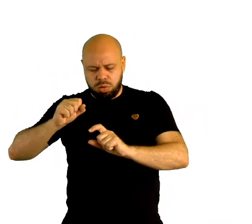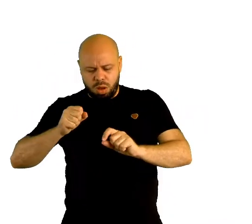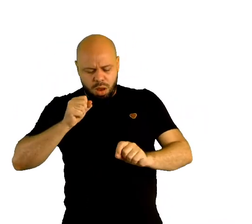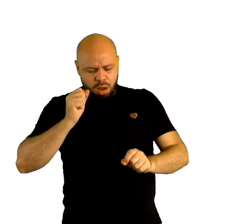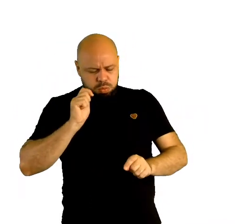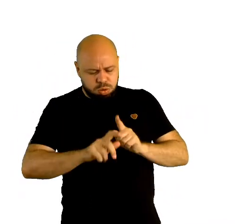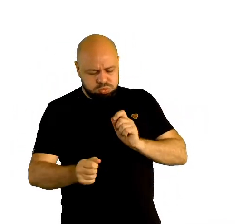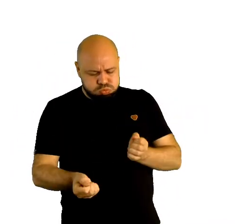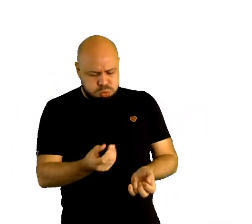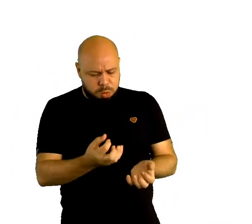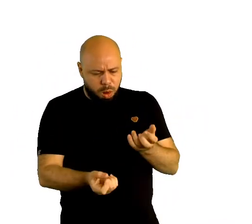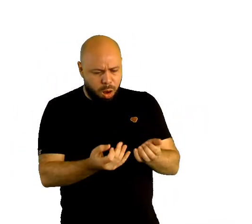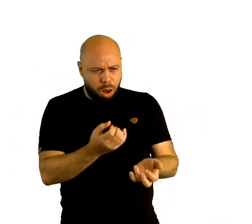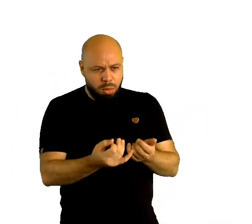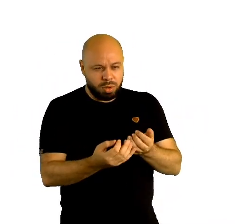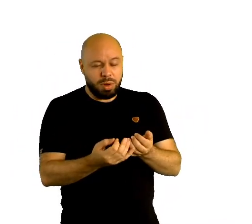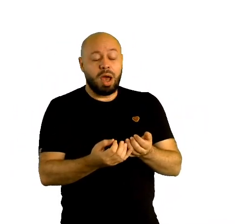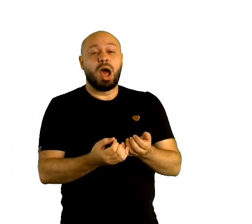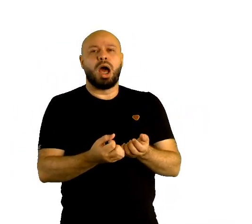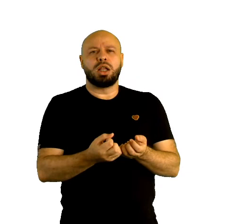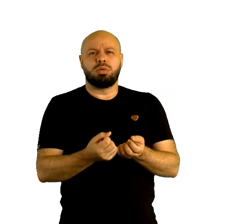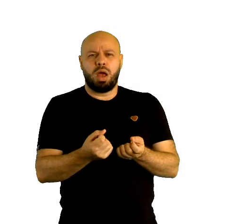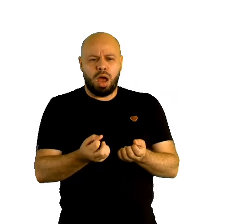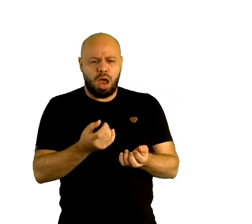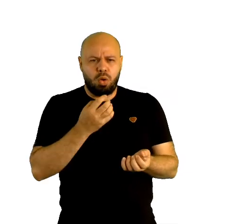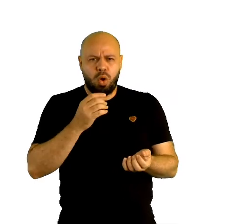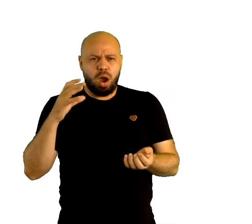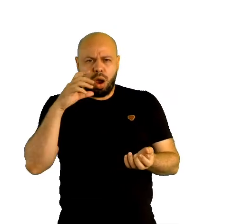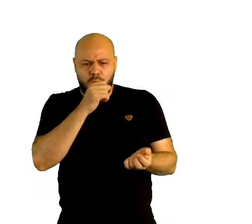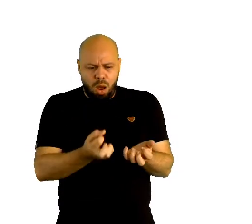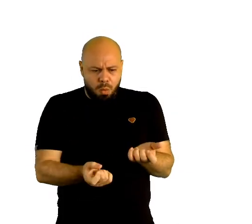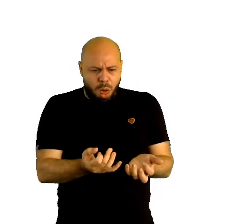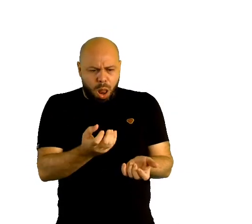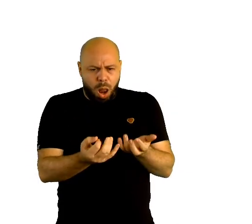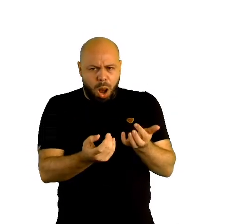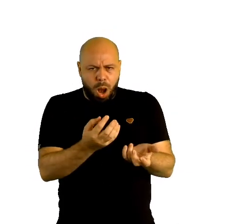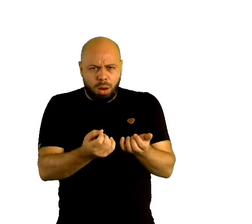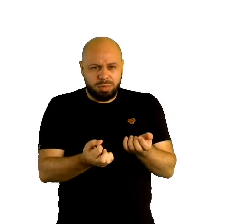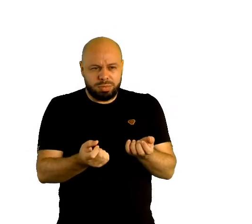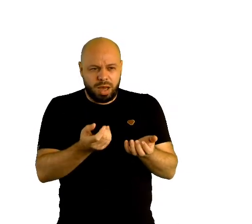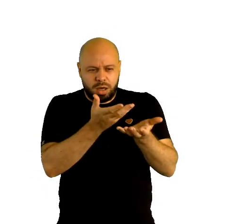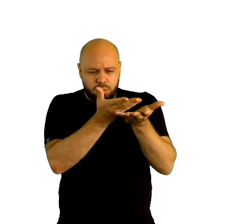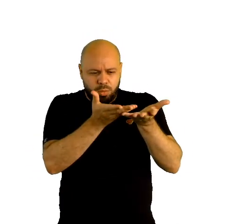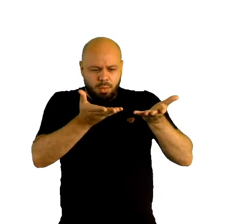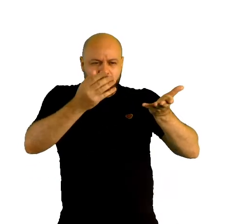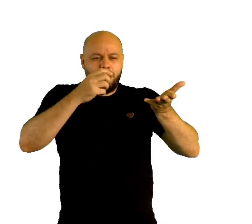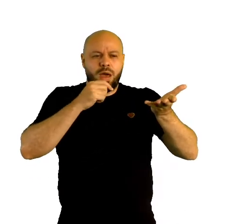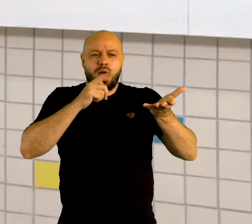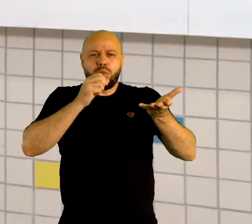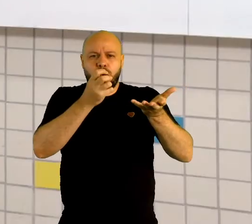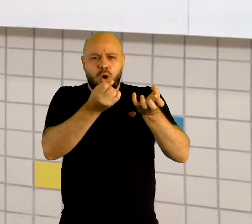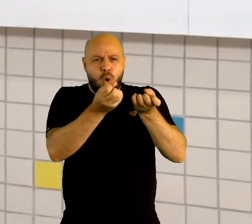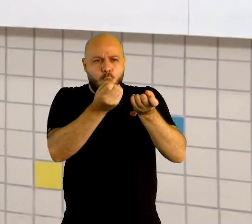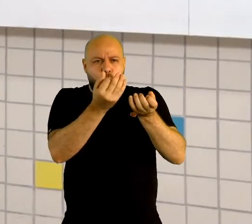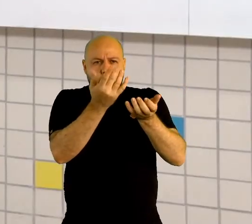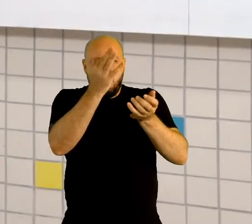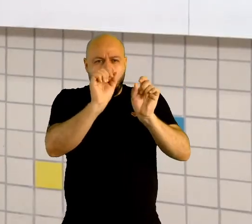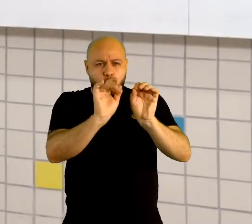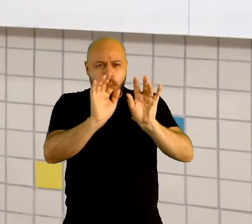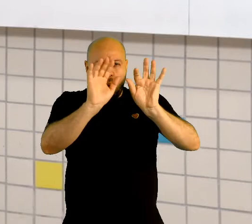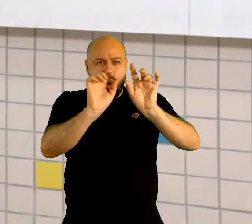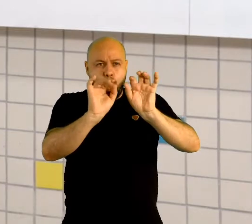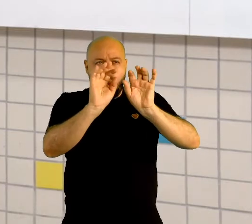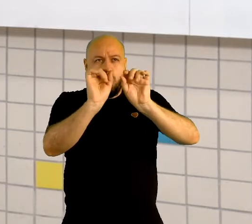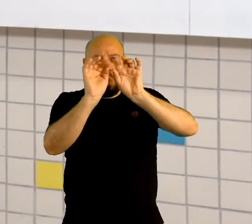da indústria têxtil, que nós temos aí também, né, a fotografia dessa indústria, para que esses teares